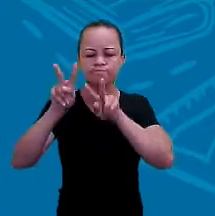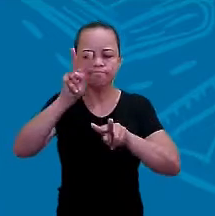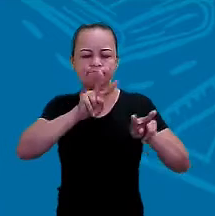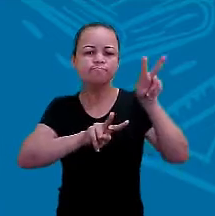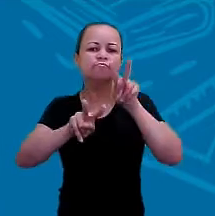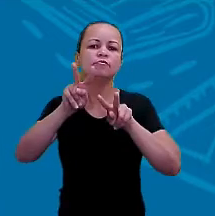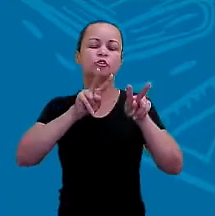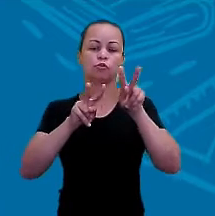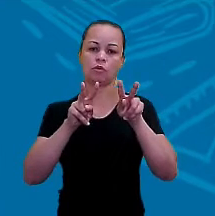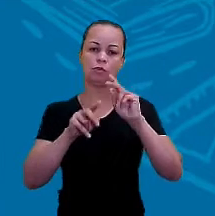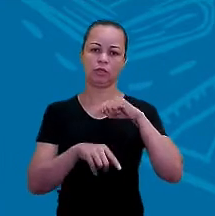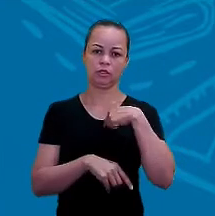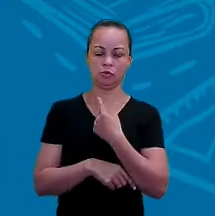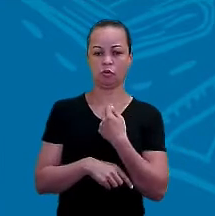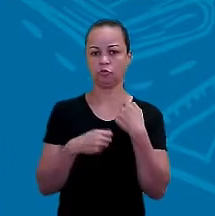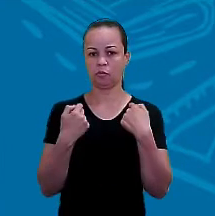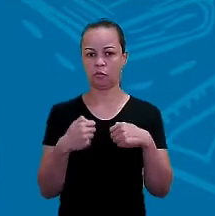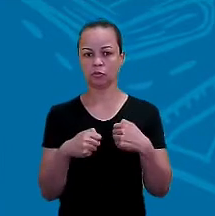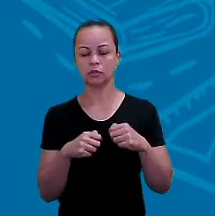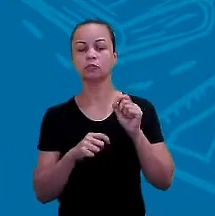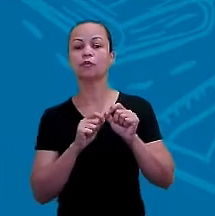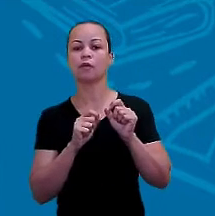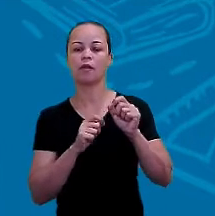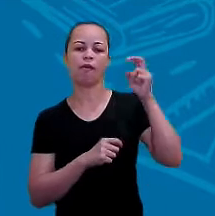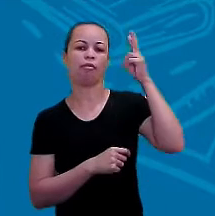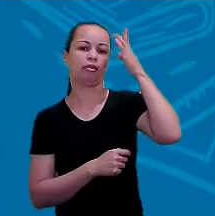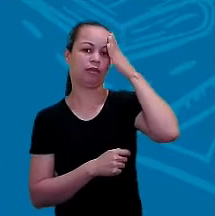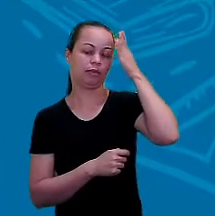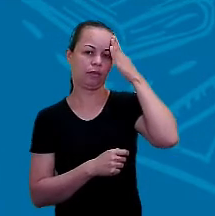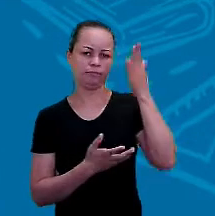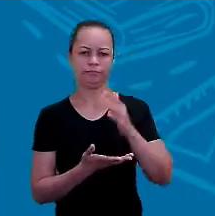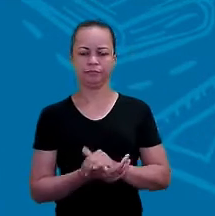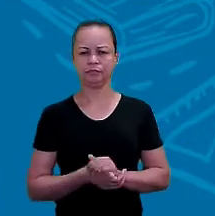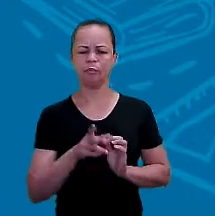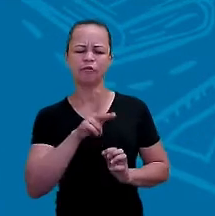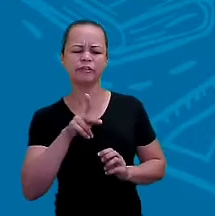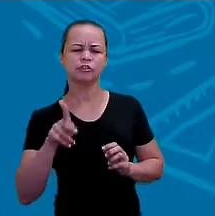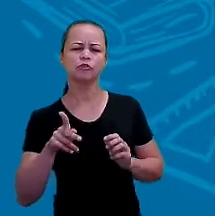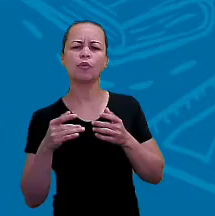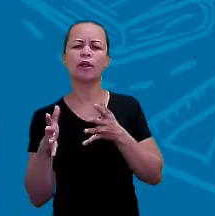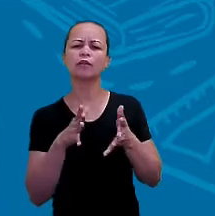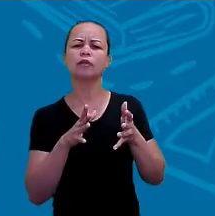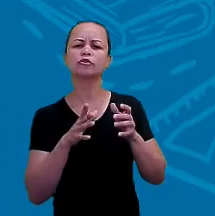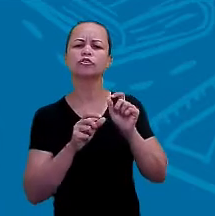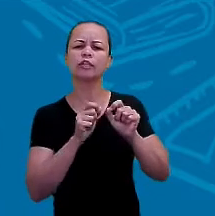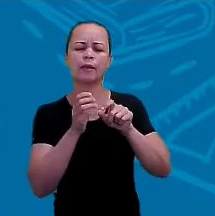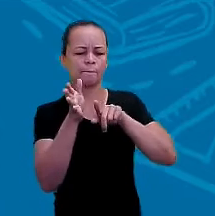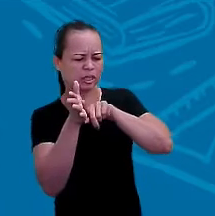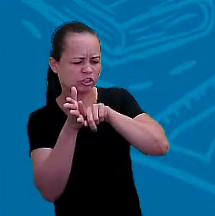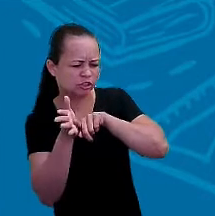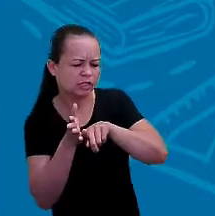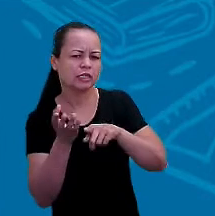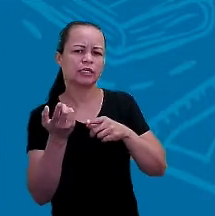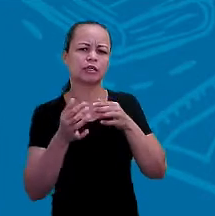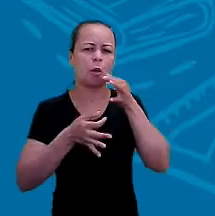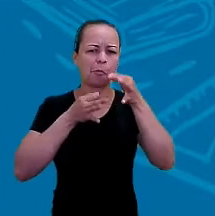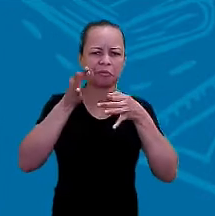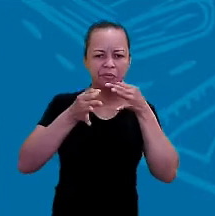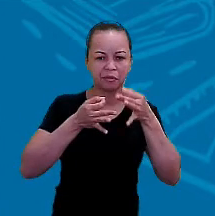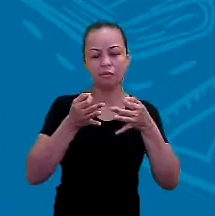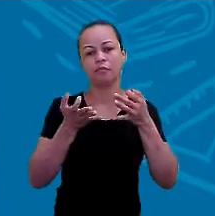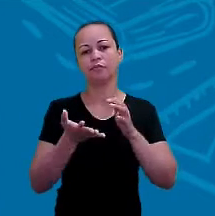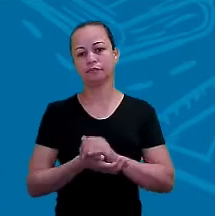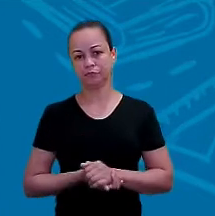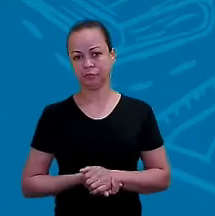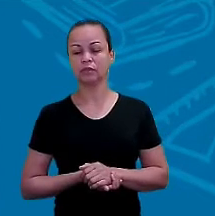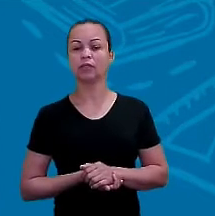tá? Para a gente poder entender. E aí, dados de quê, professora? Pode ser um dado de uma pesquisa, de opinião, por exemplo,